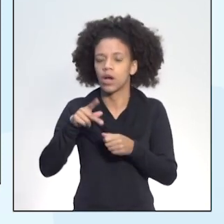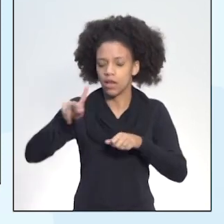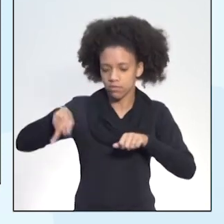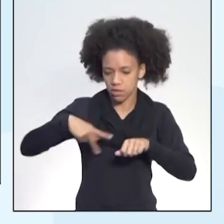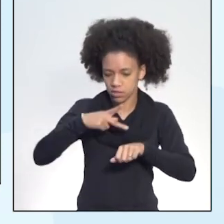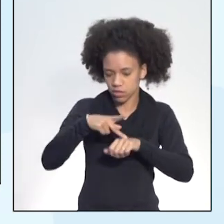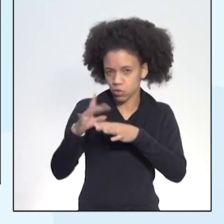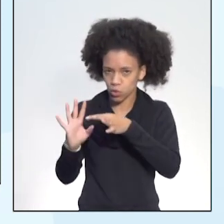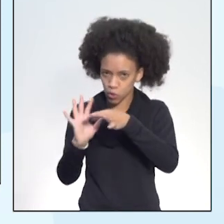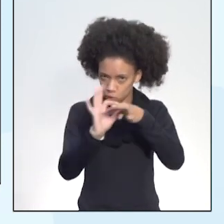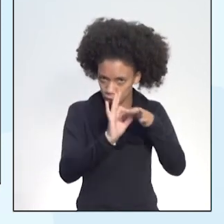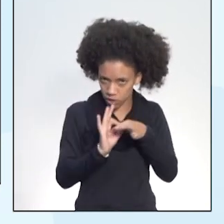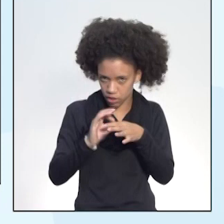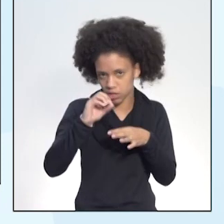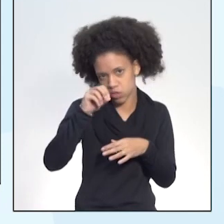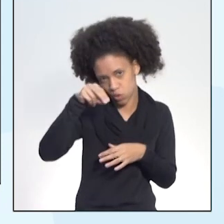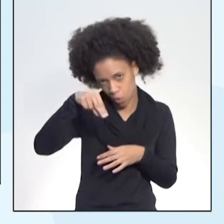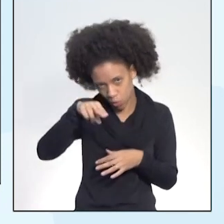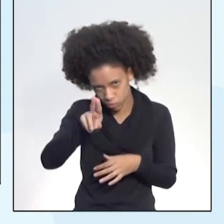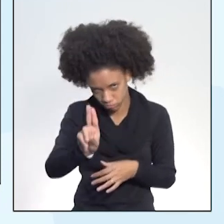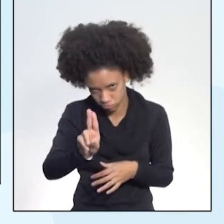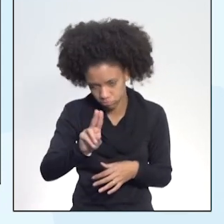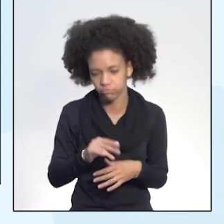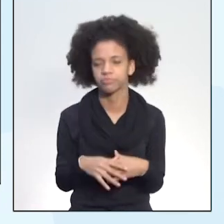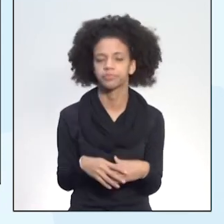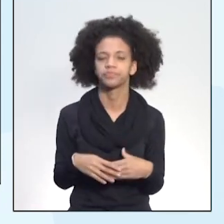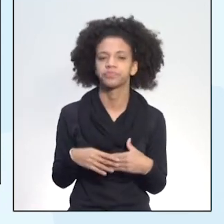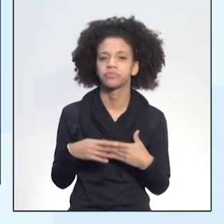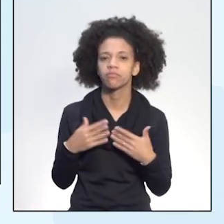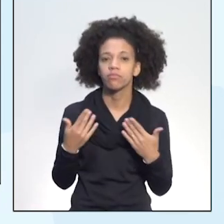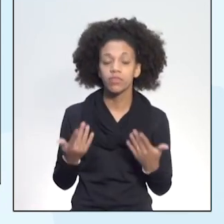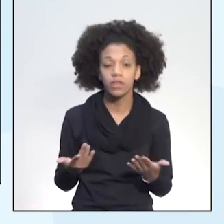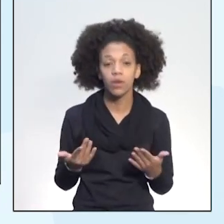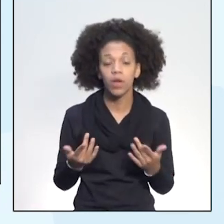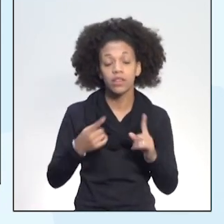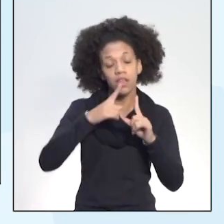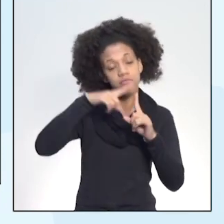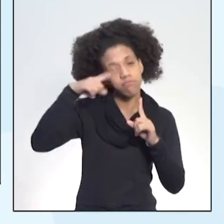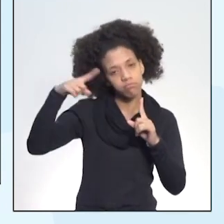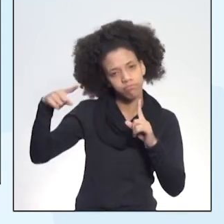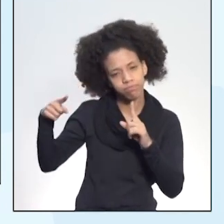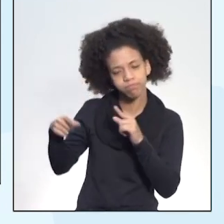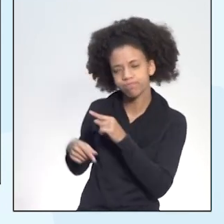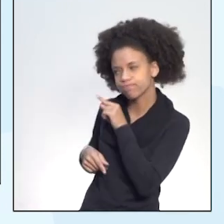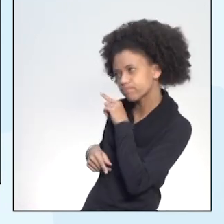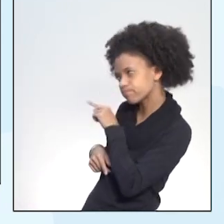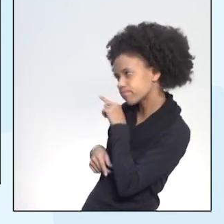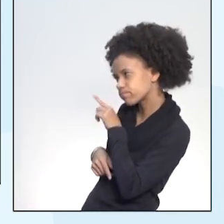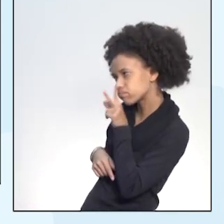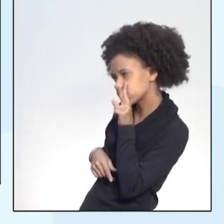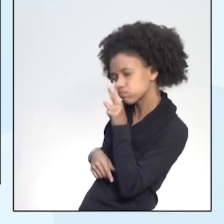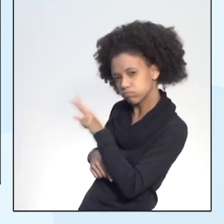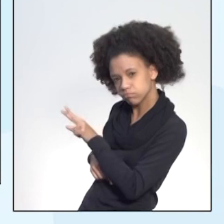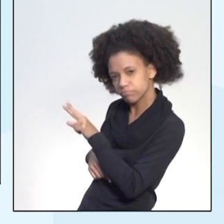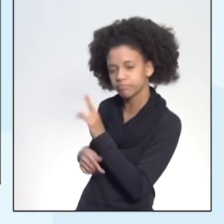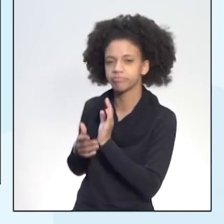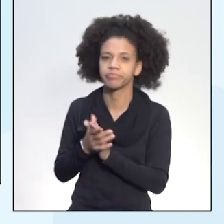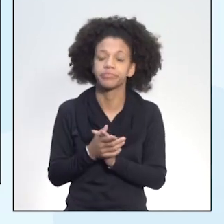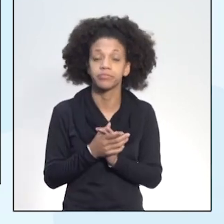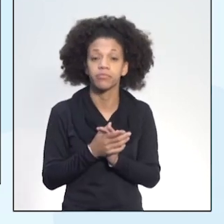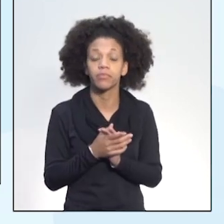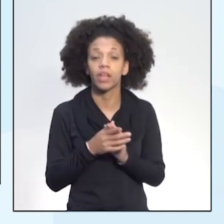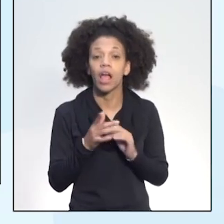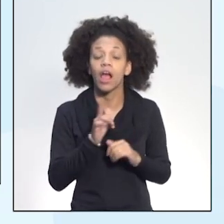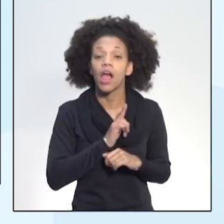E justamente aí, nesse infográfico, nesse esquema que nós estamos observando, nós